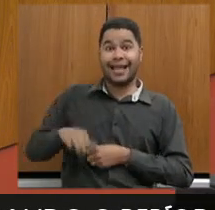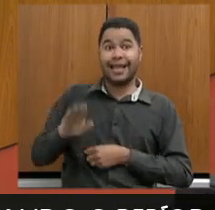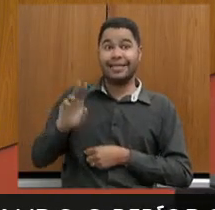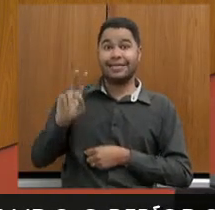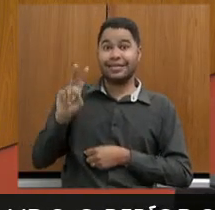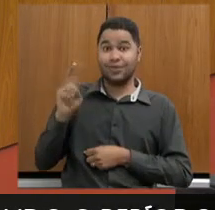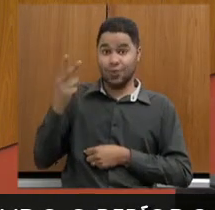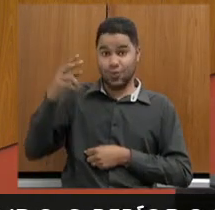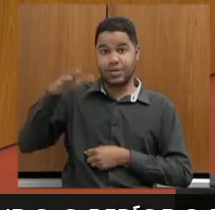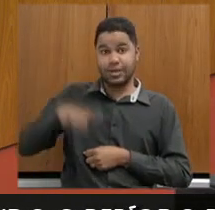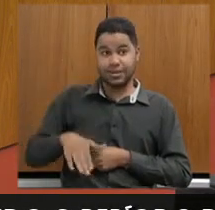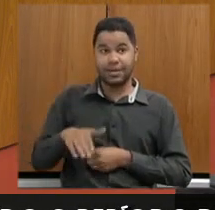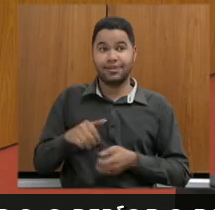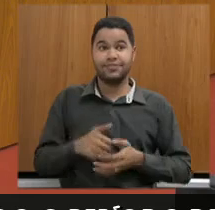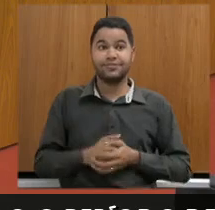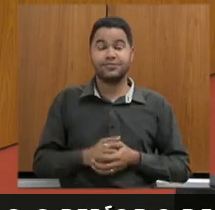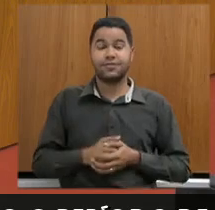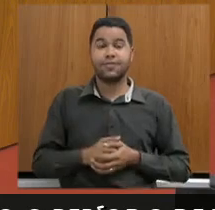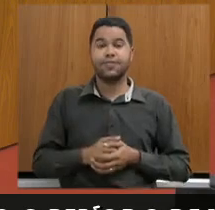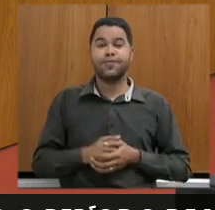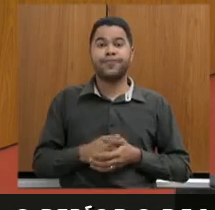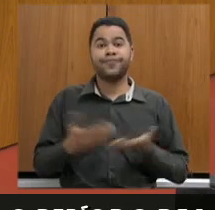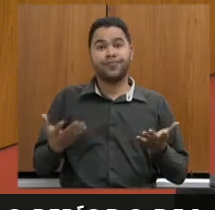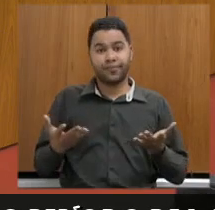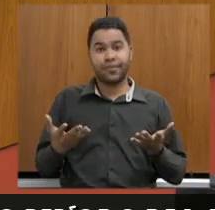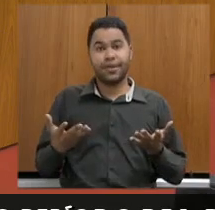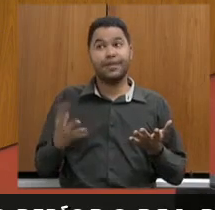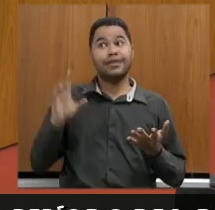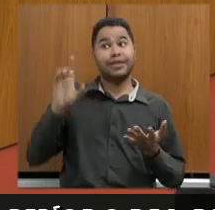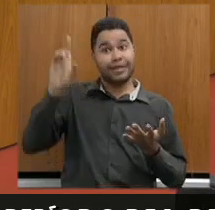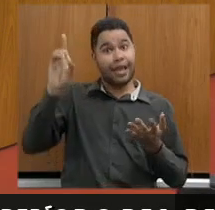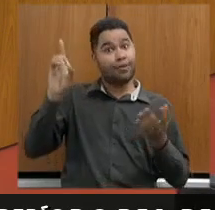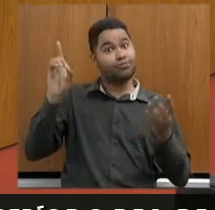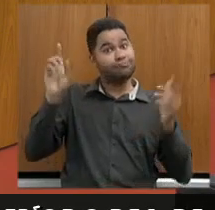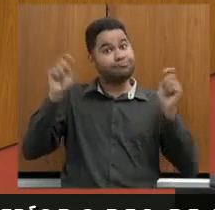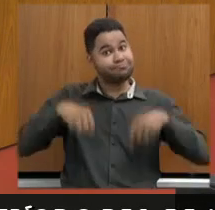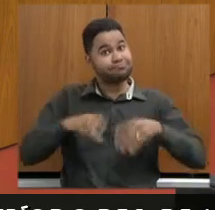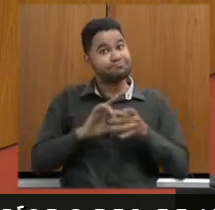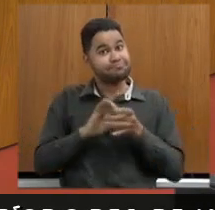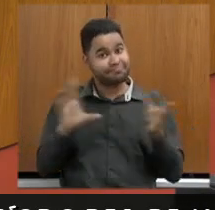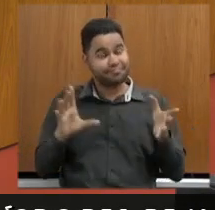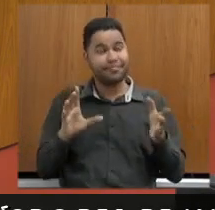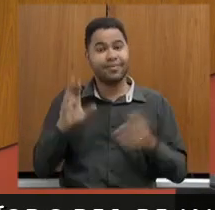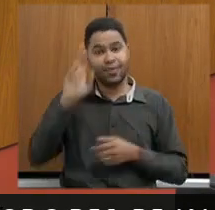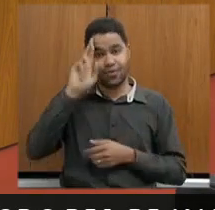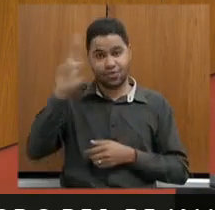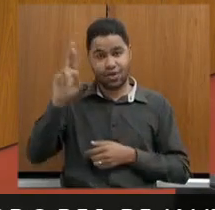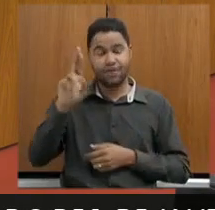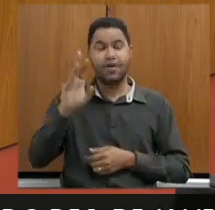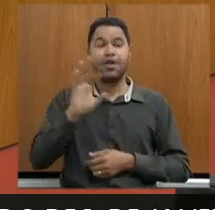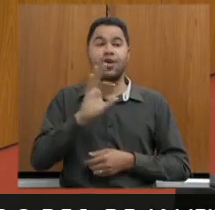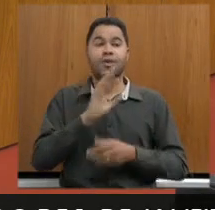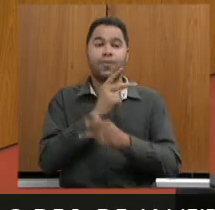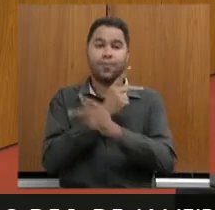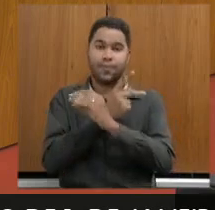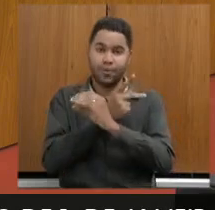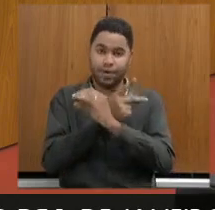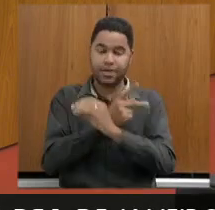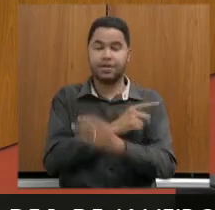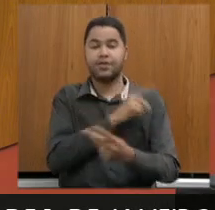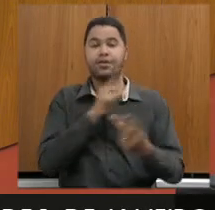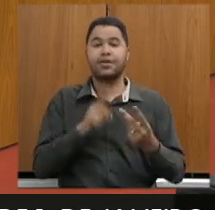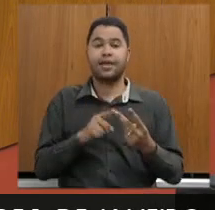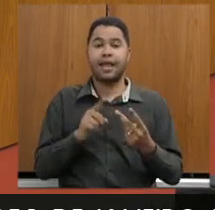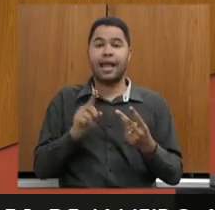se o nosso grande arquiteto do universo nos permitir nós iremos receber o chefe da Polícia Civil e as